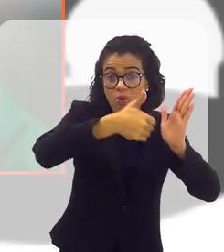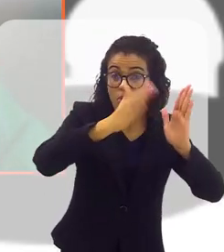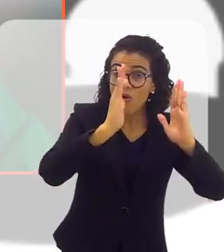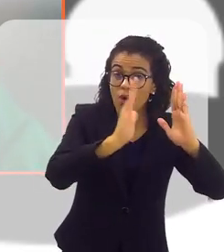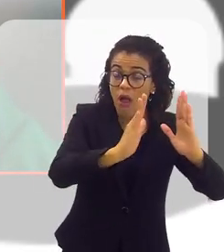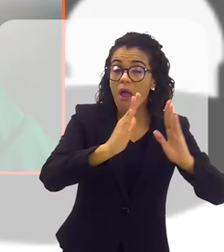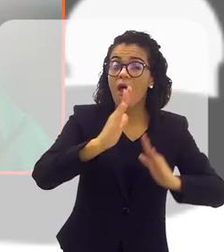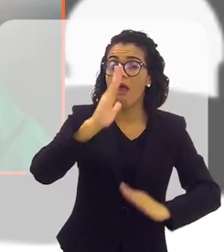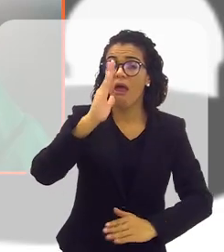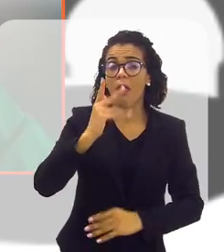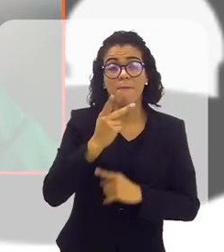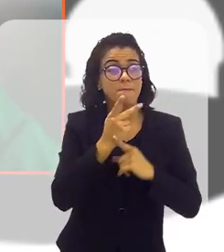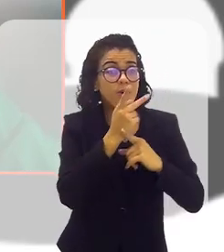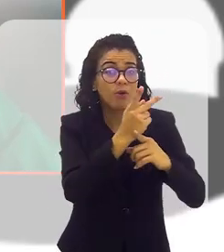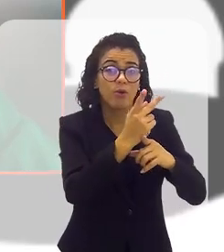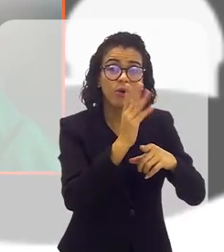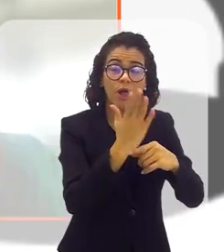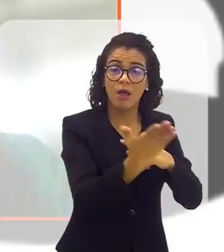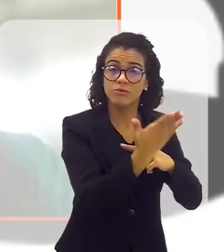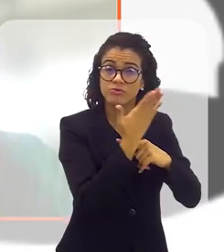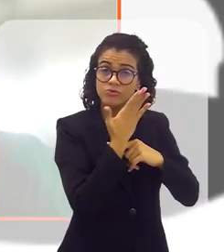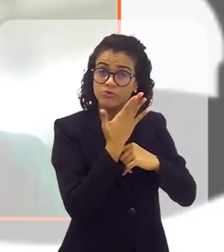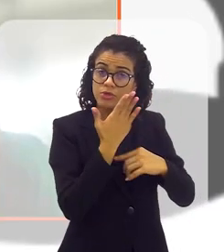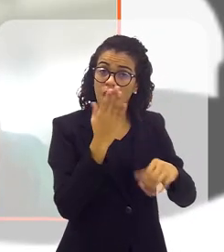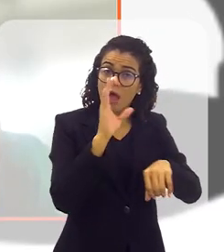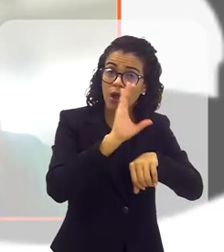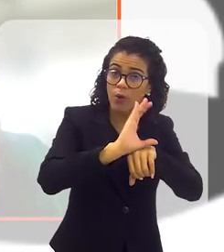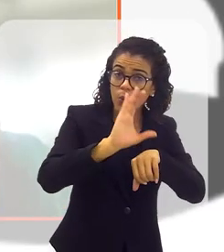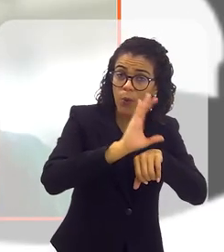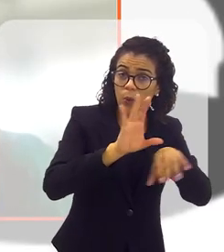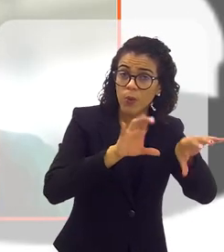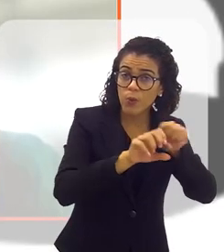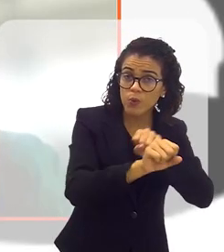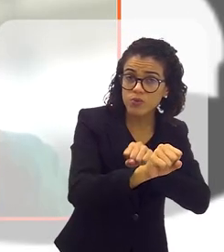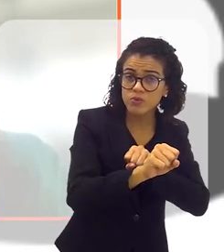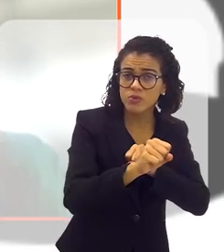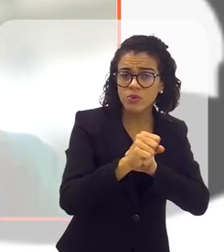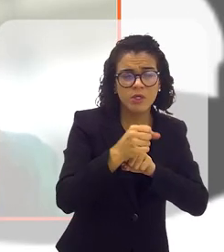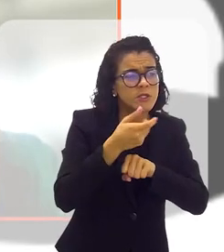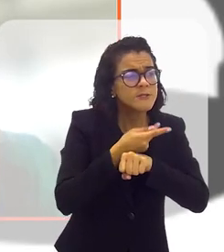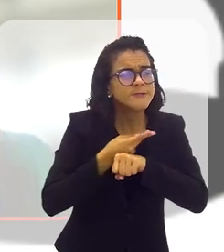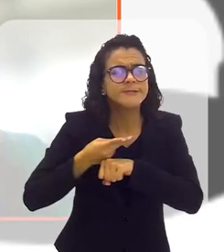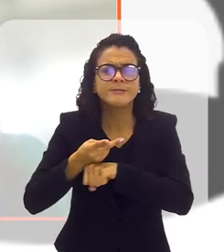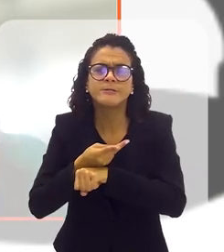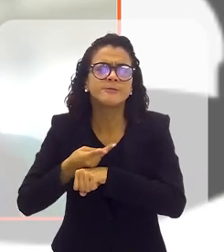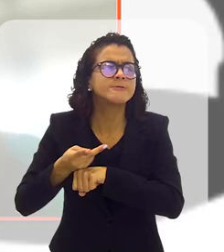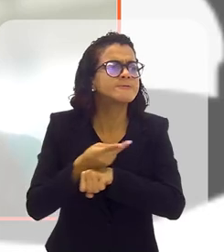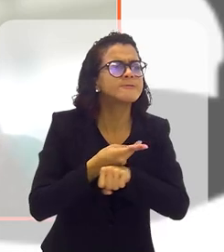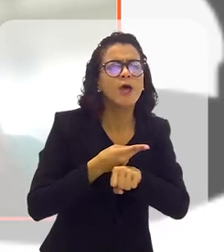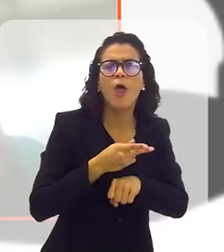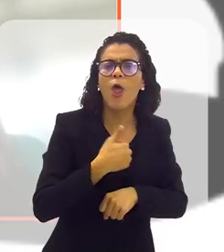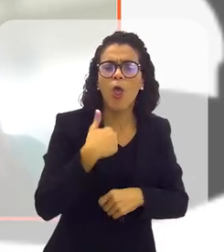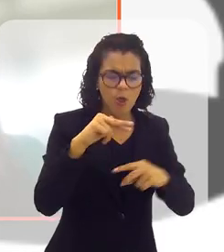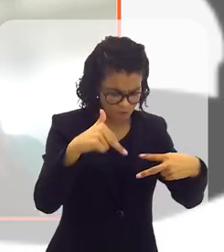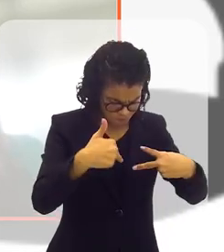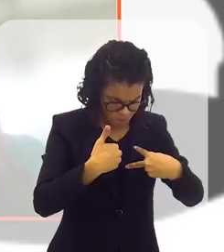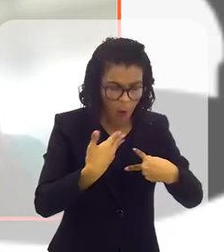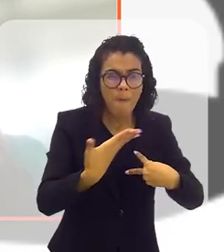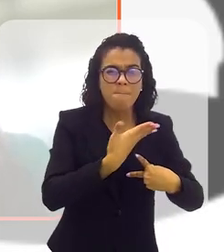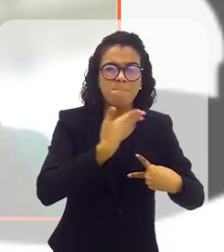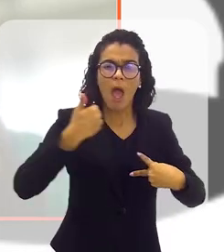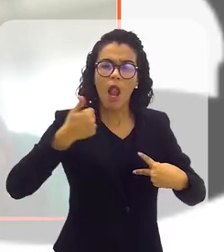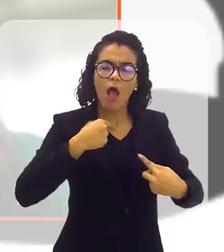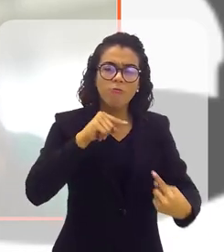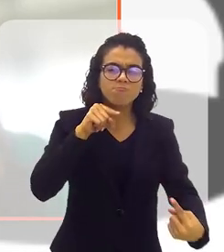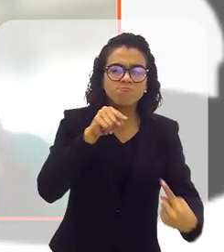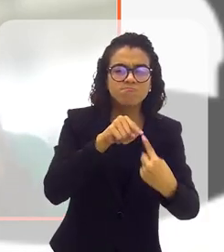potencial, buscar ajuda, se preciso, se capacitar, ir atrás, descobrir o que você é melhor, o que